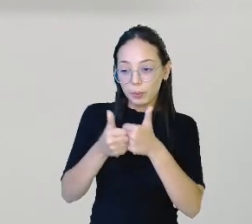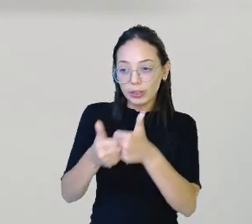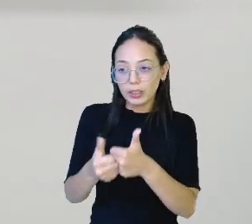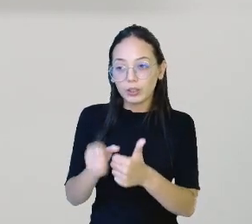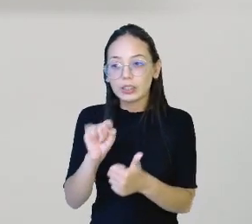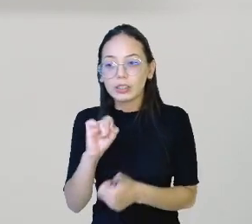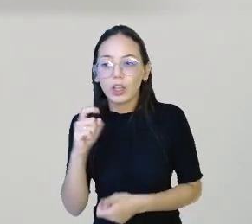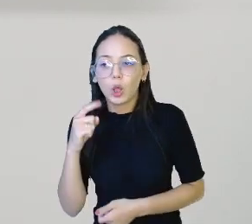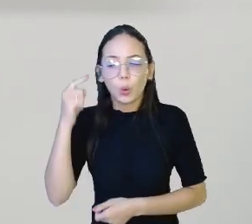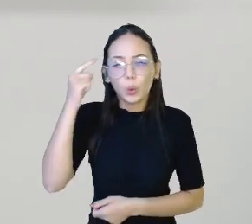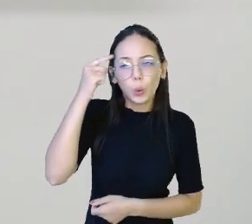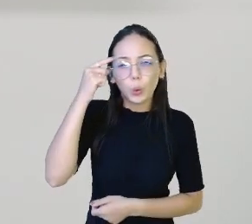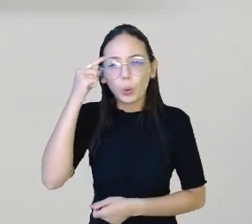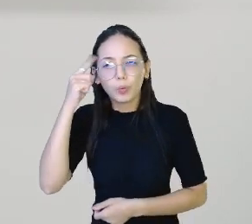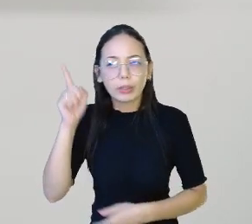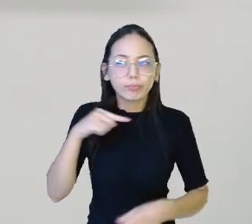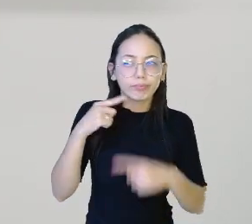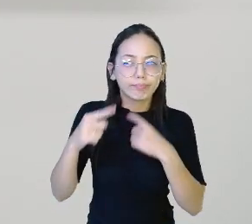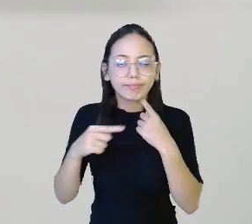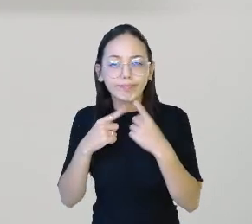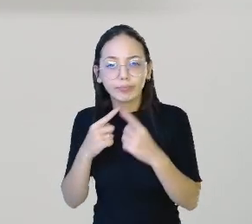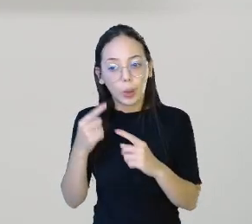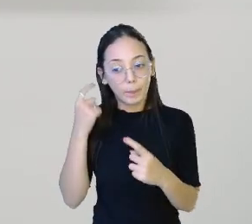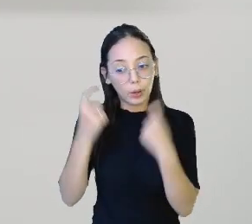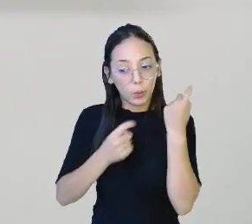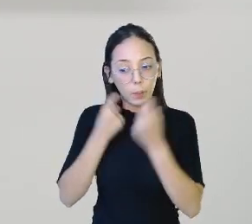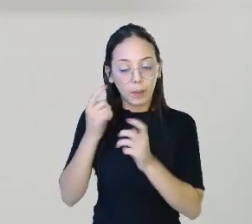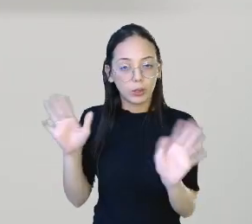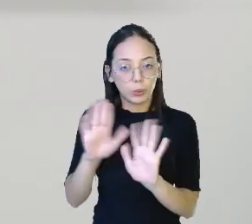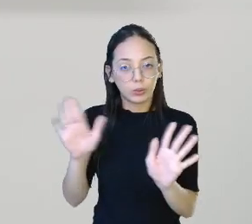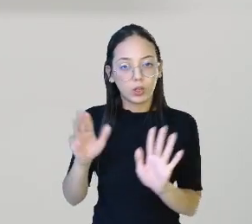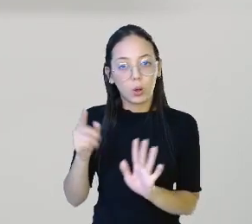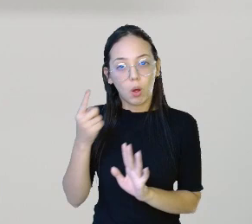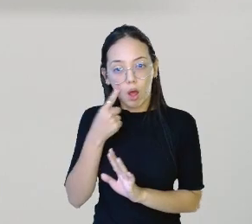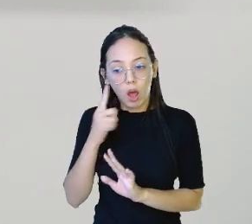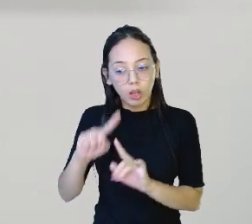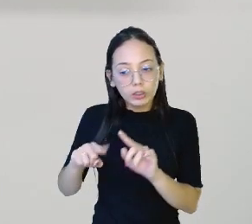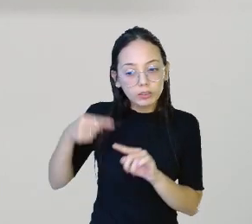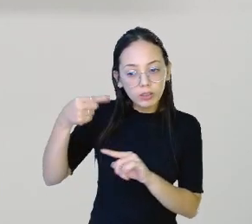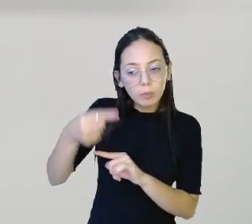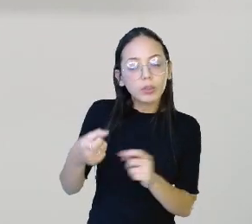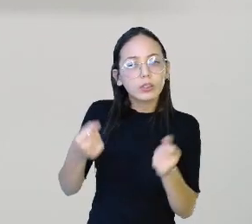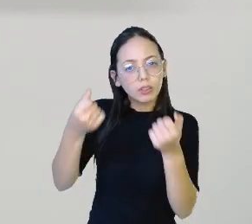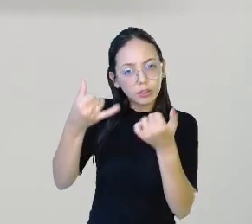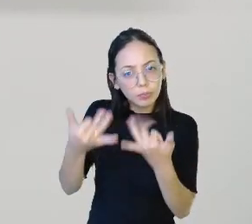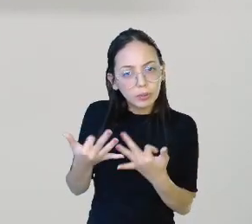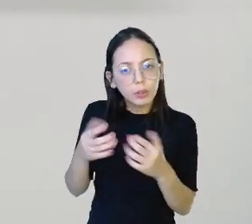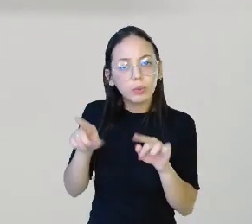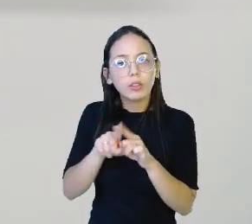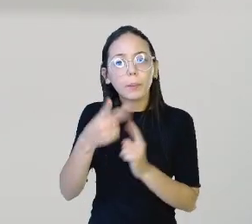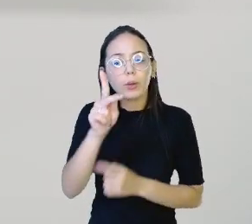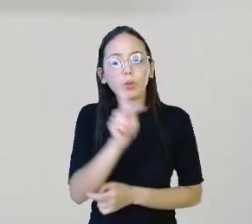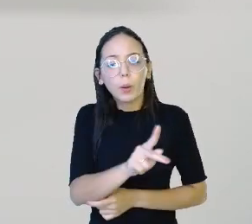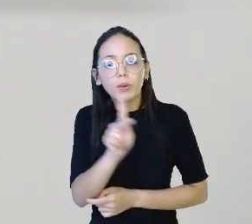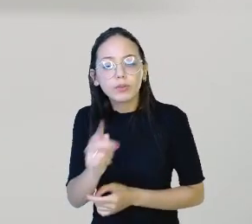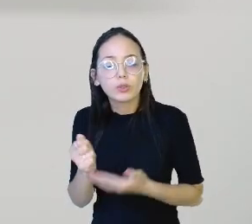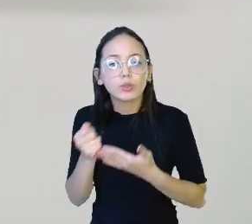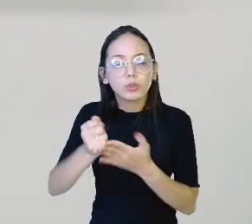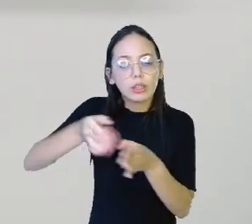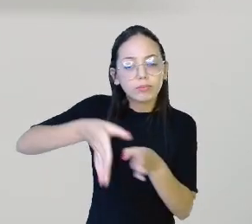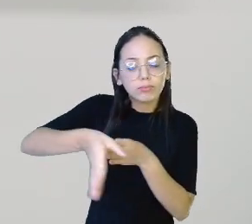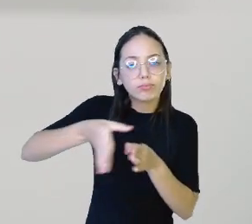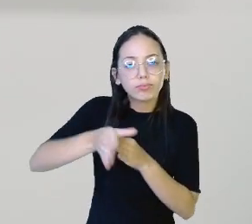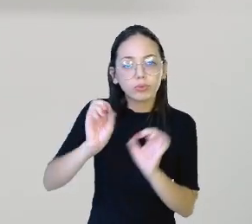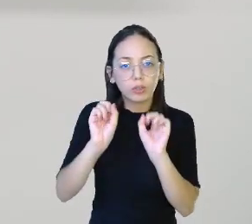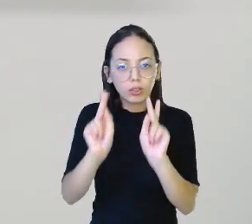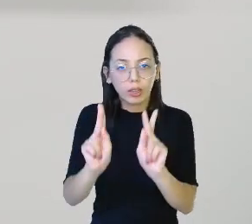ficou alguma dúvida, não se preocupa não. Na próxima aula, possa ser que a gente tire, e como sempre, tem o teu professor para te orientar.